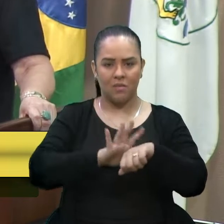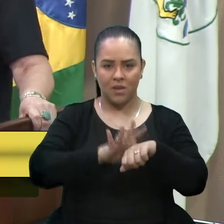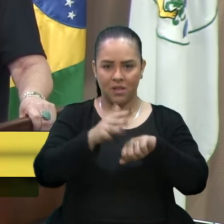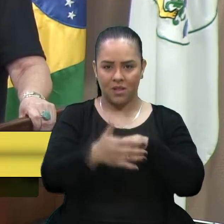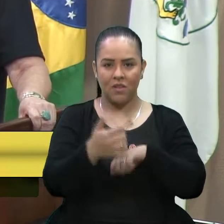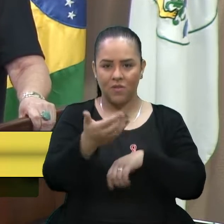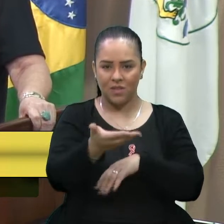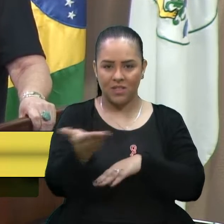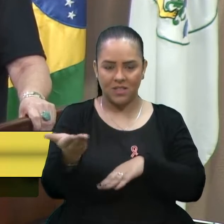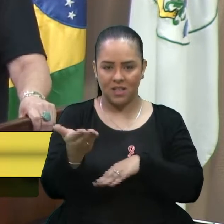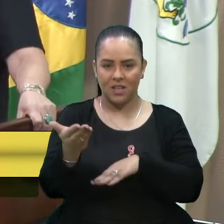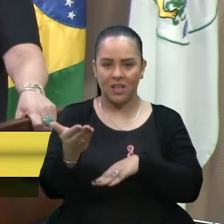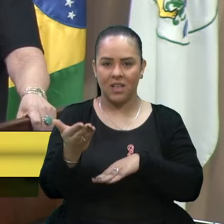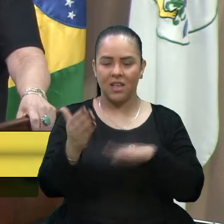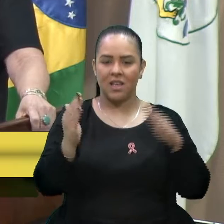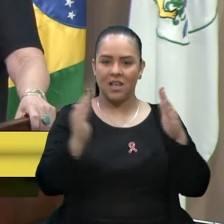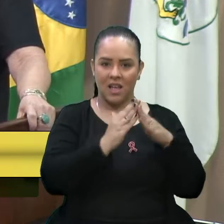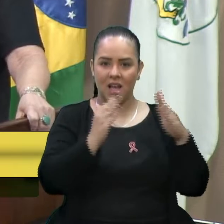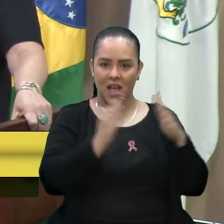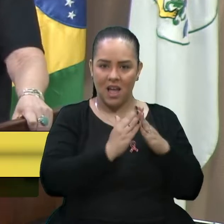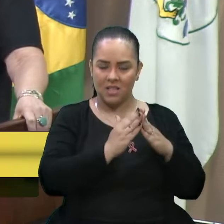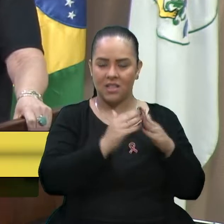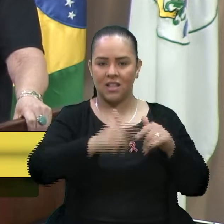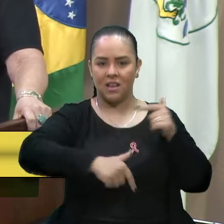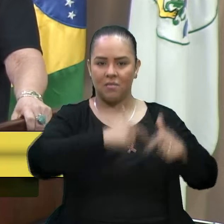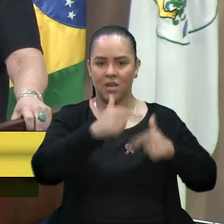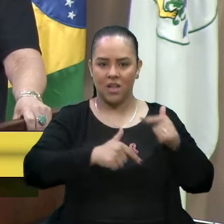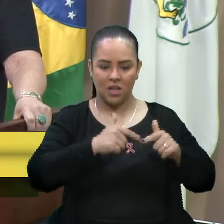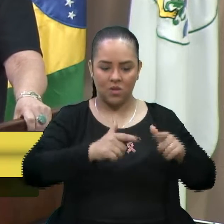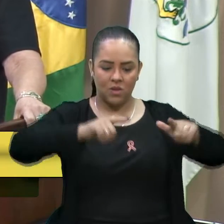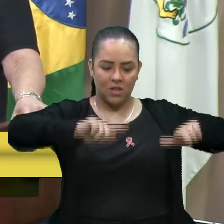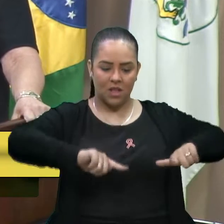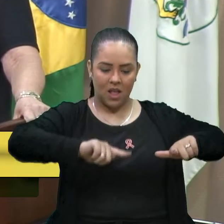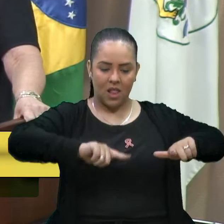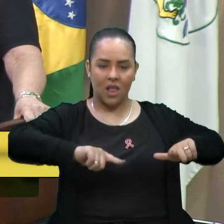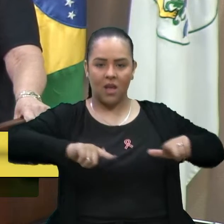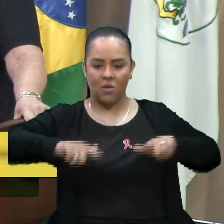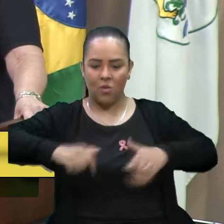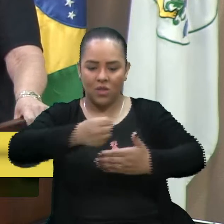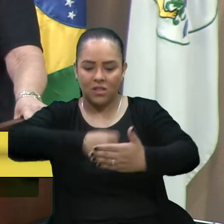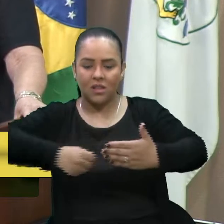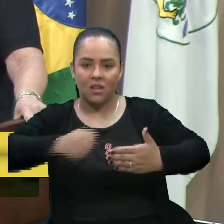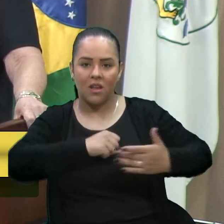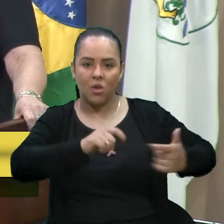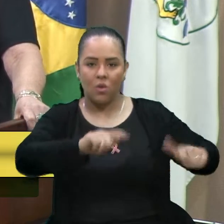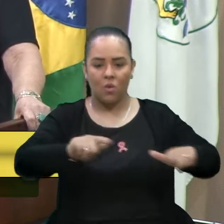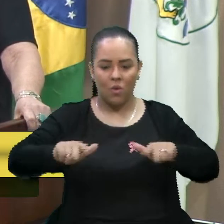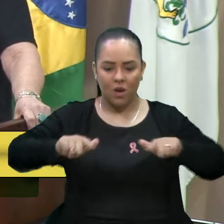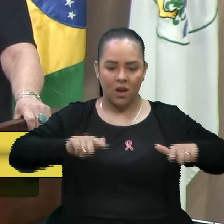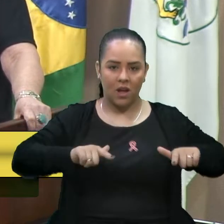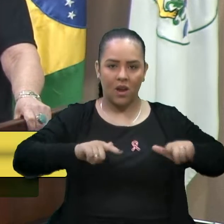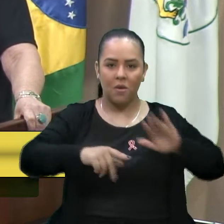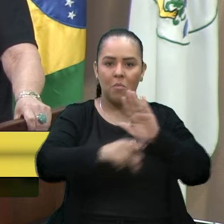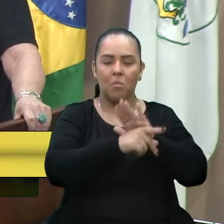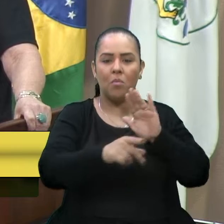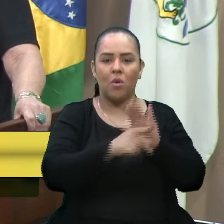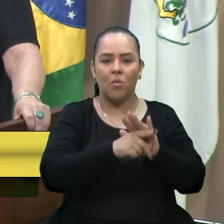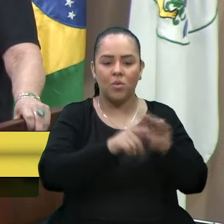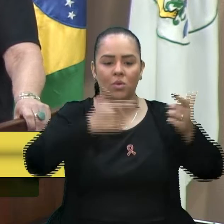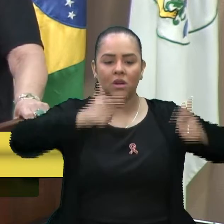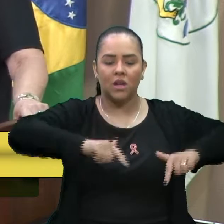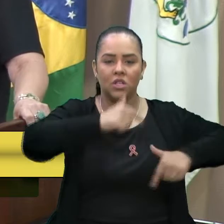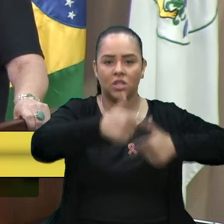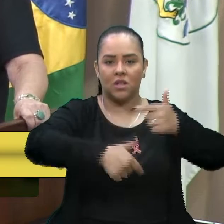você levou para a sua casa e transformou a sua sala, a sua cozinha, na repartição.